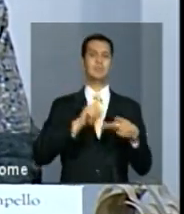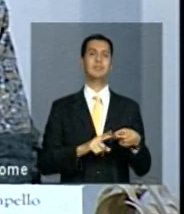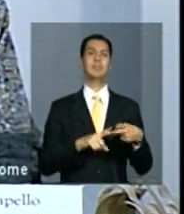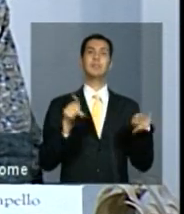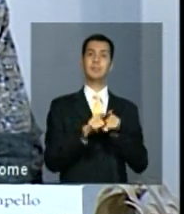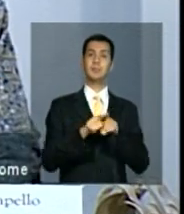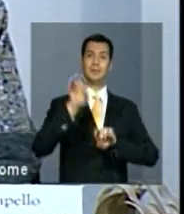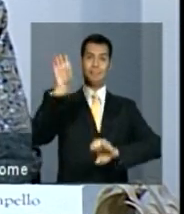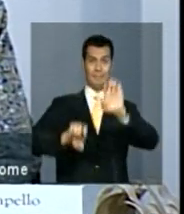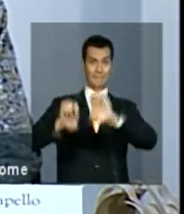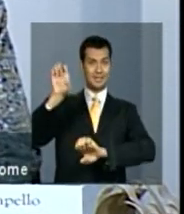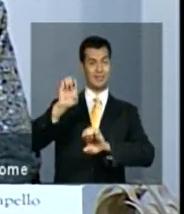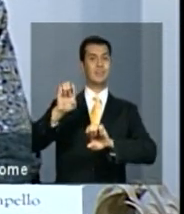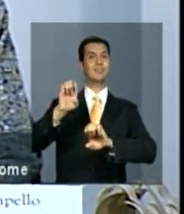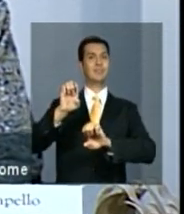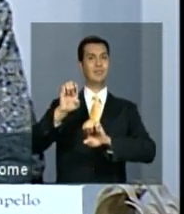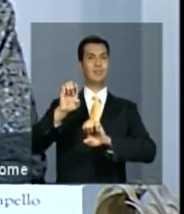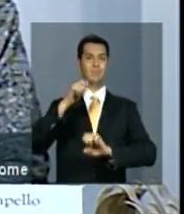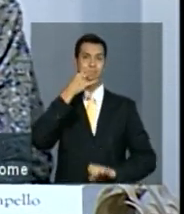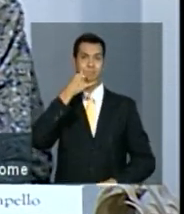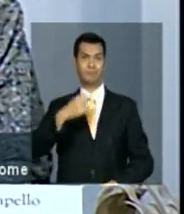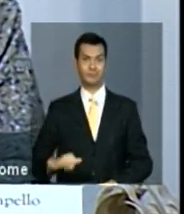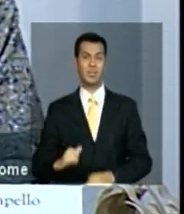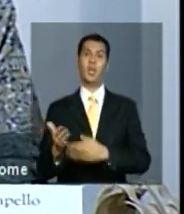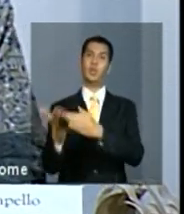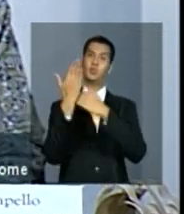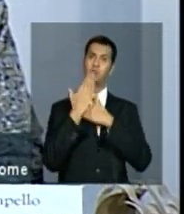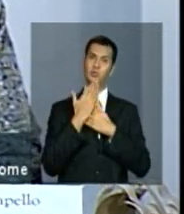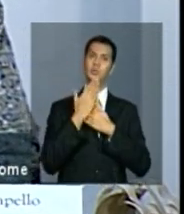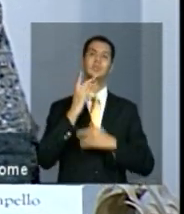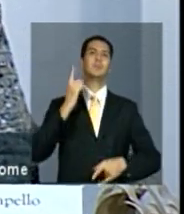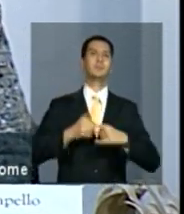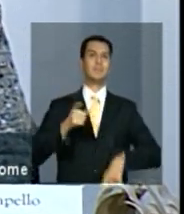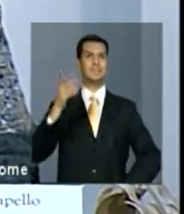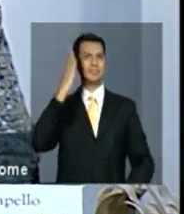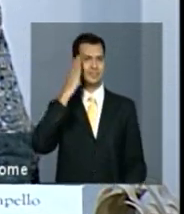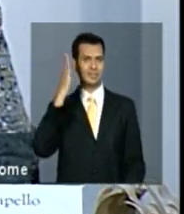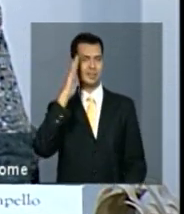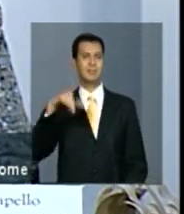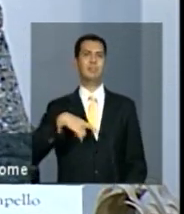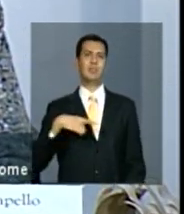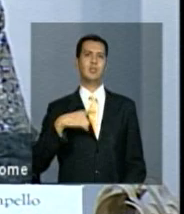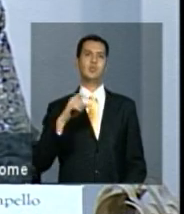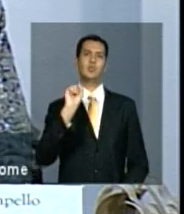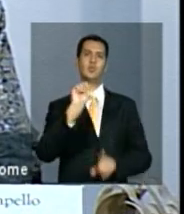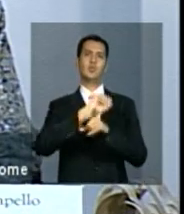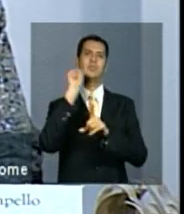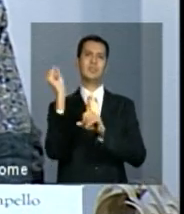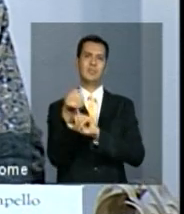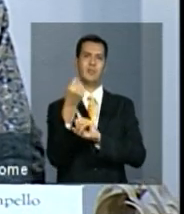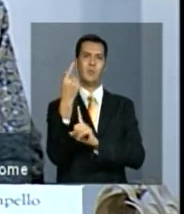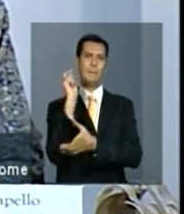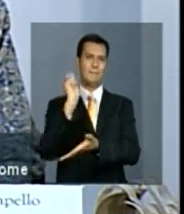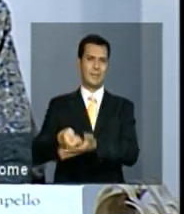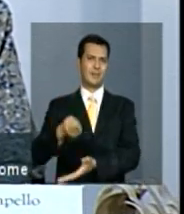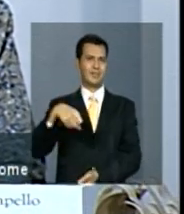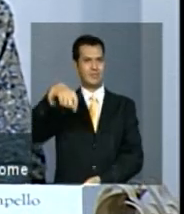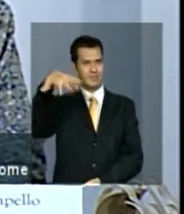que tem interesse no cadastro único por conta da tarifa social de energia né e portanto